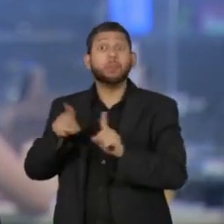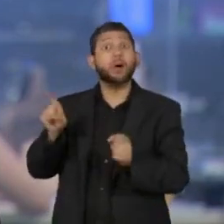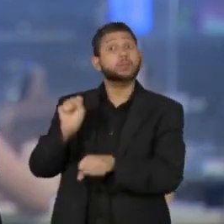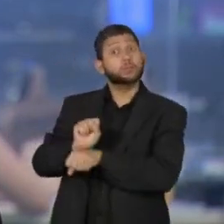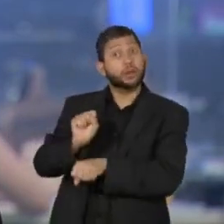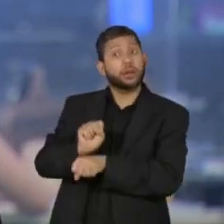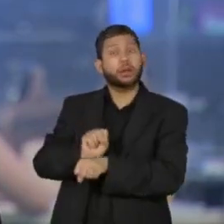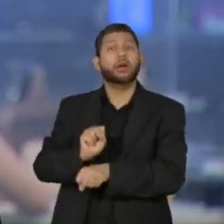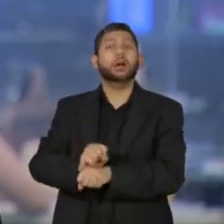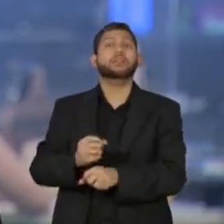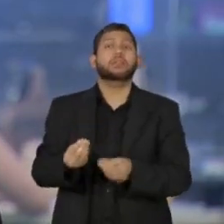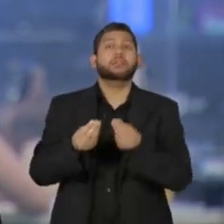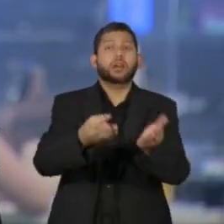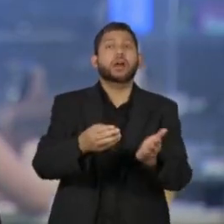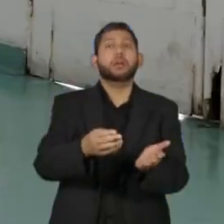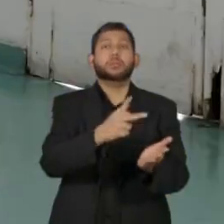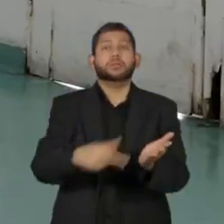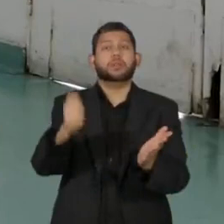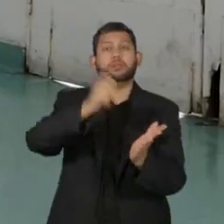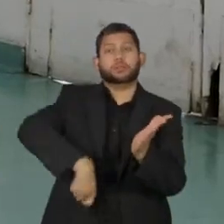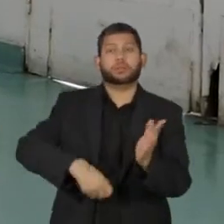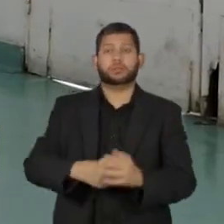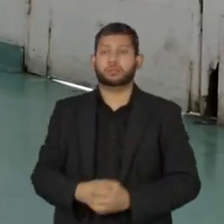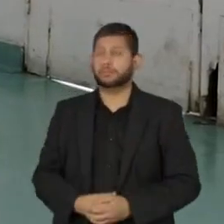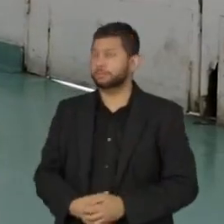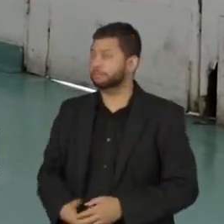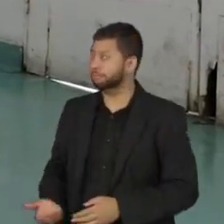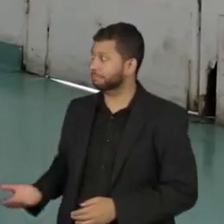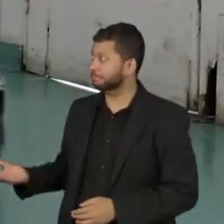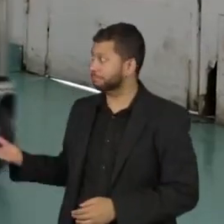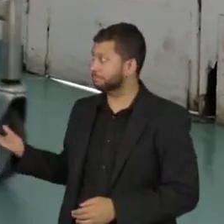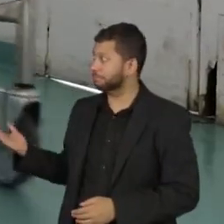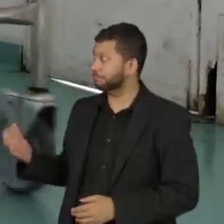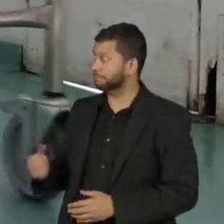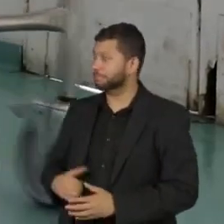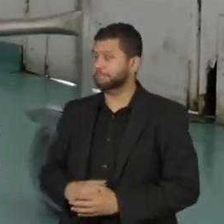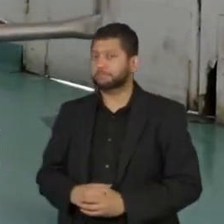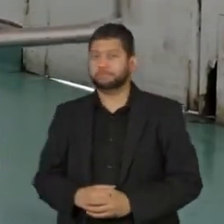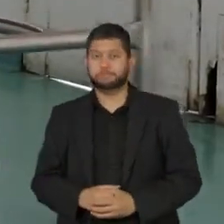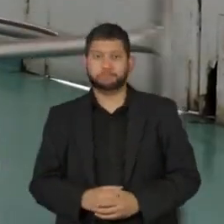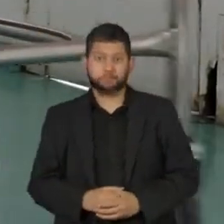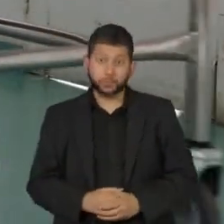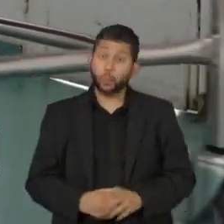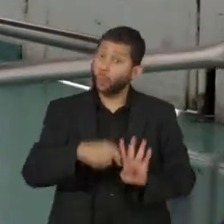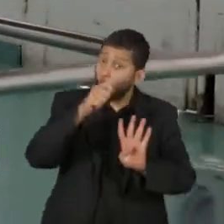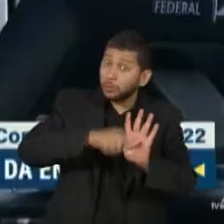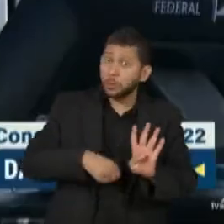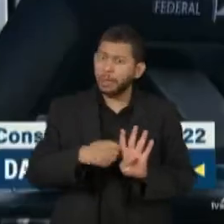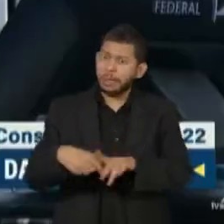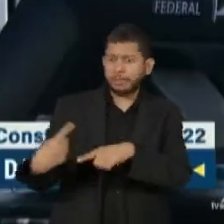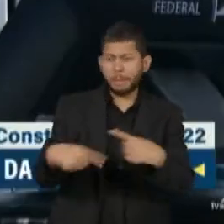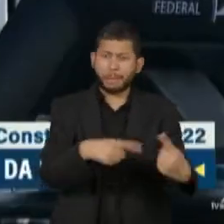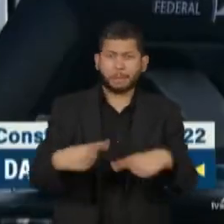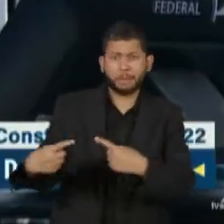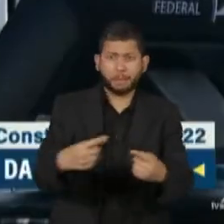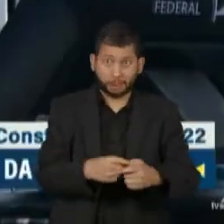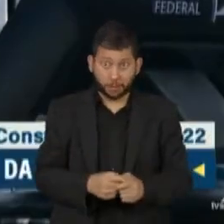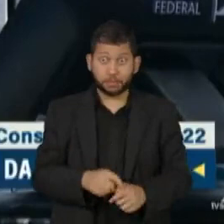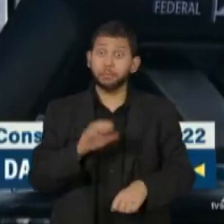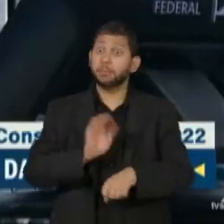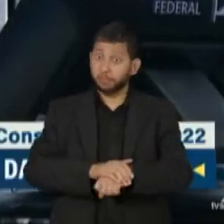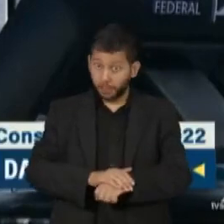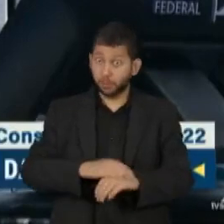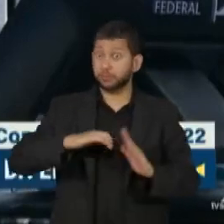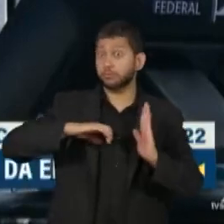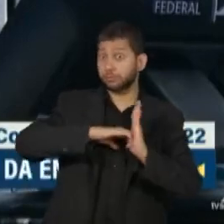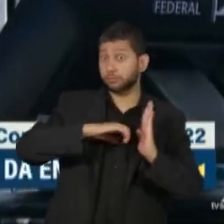promulgação presidencial para entrar em vigor foram quatro meses de impasse e expectativas O Senado aprovou